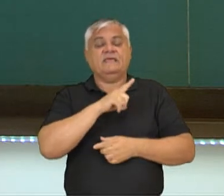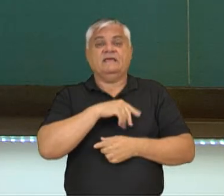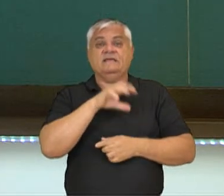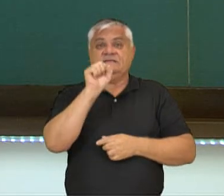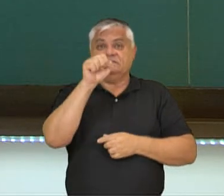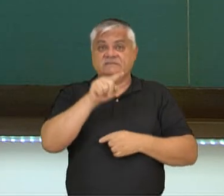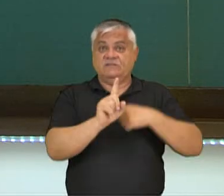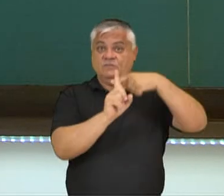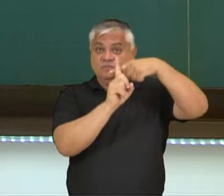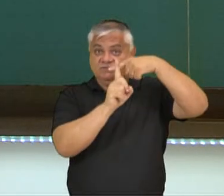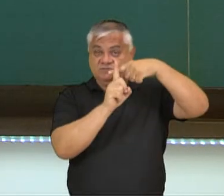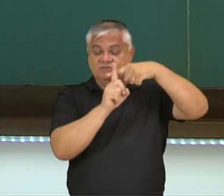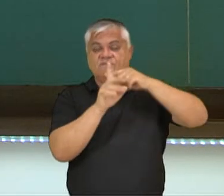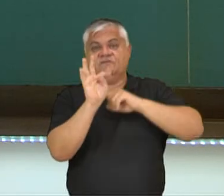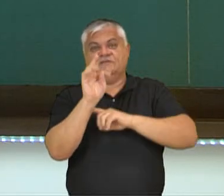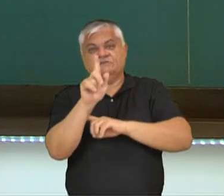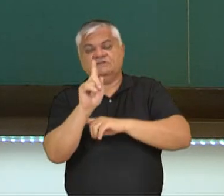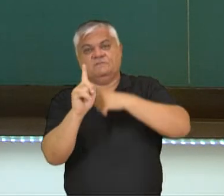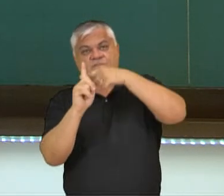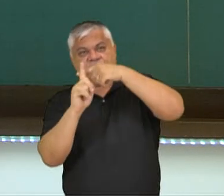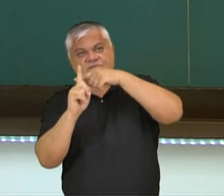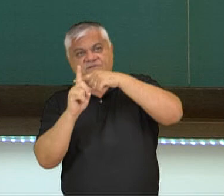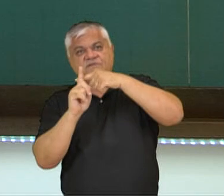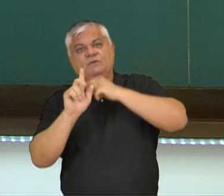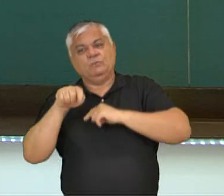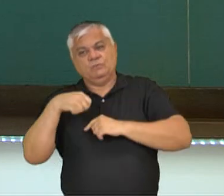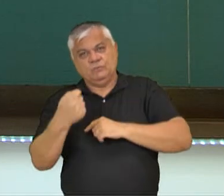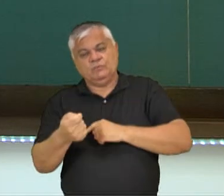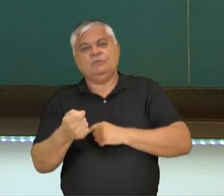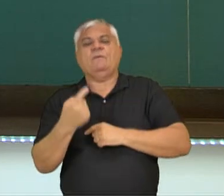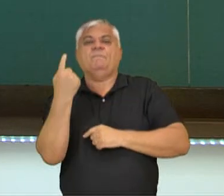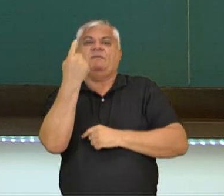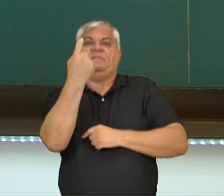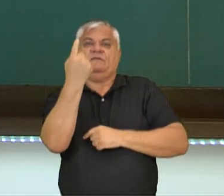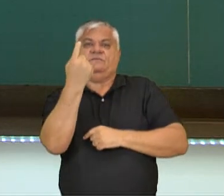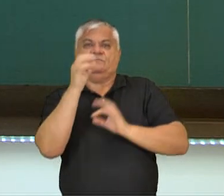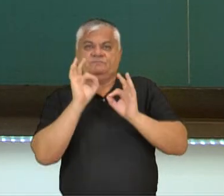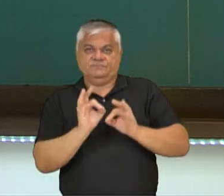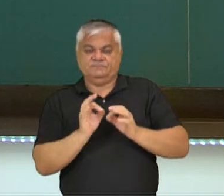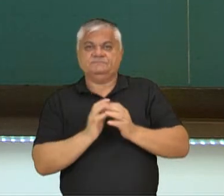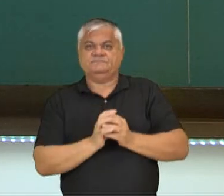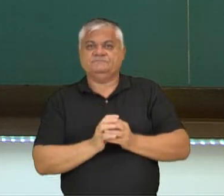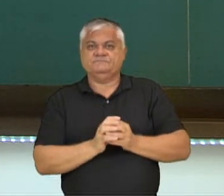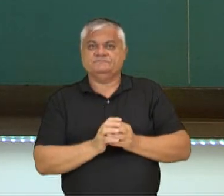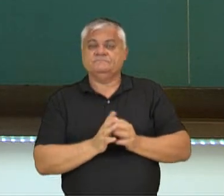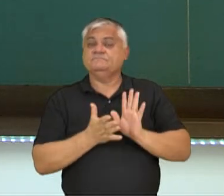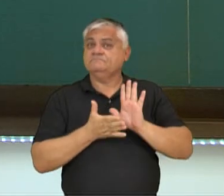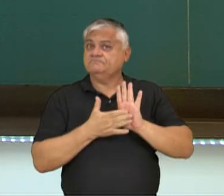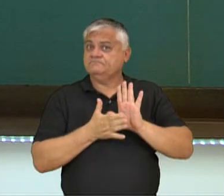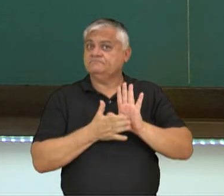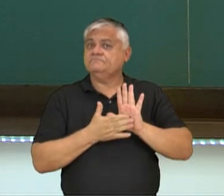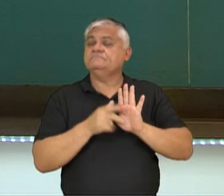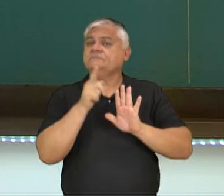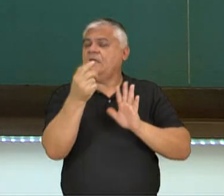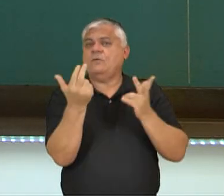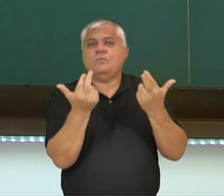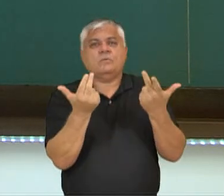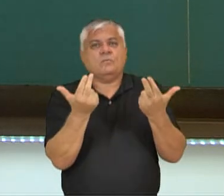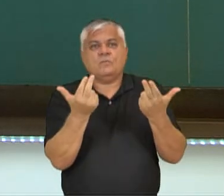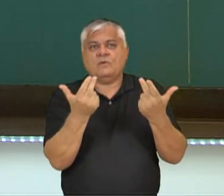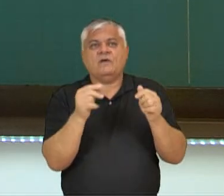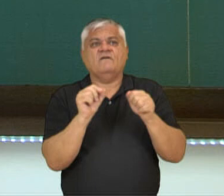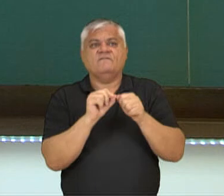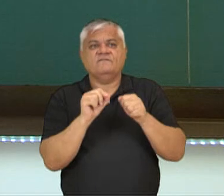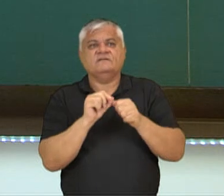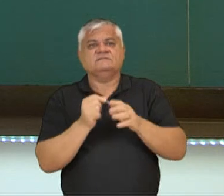positivo e tangente positiva, esse ângulo tem que pertencer ao primeiro quadrante. propus a mesma forma de resolução